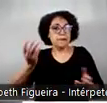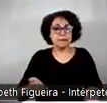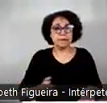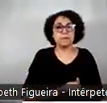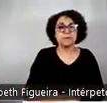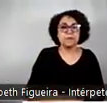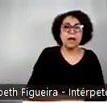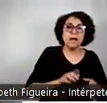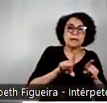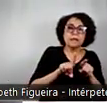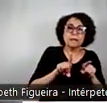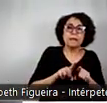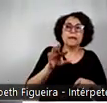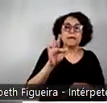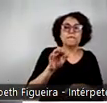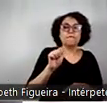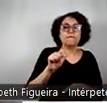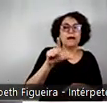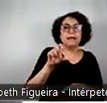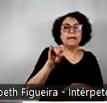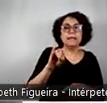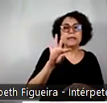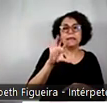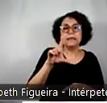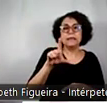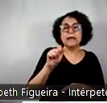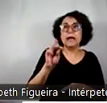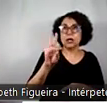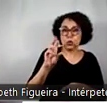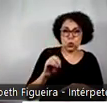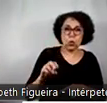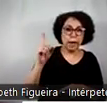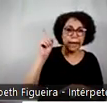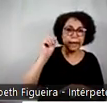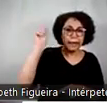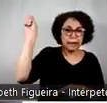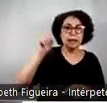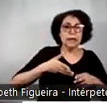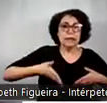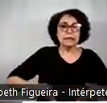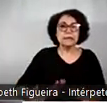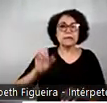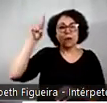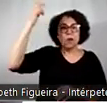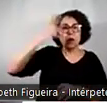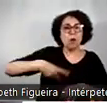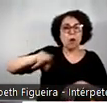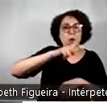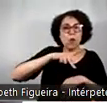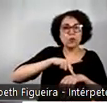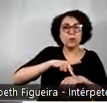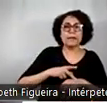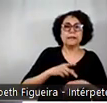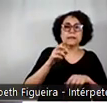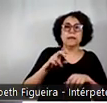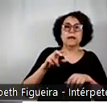mulher togolesa, né, ela é originária do Togo. Ela foi presa, né, acusada de estelionatário, né,